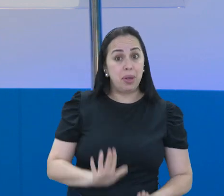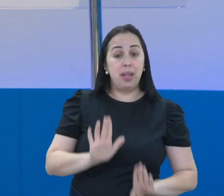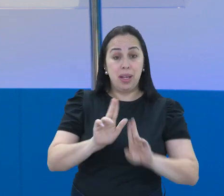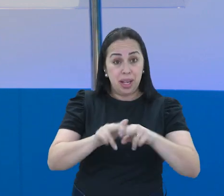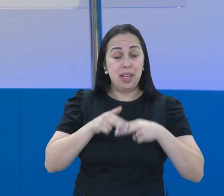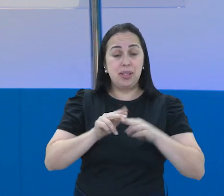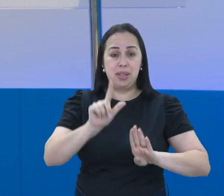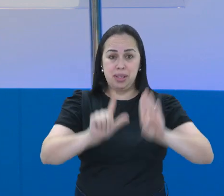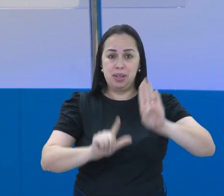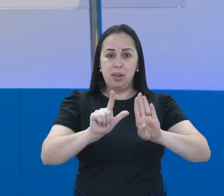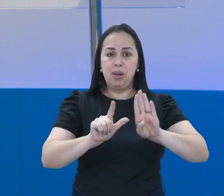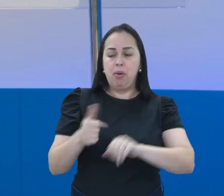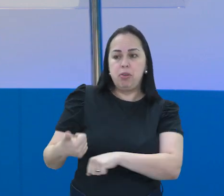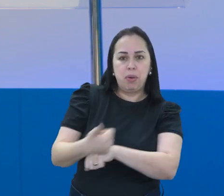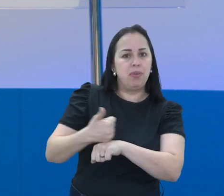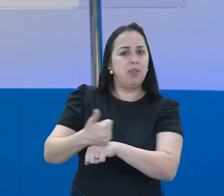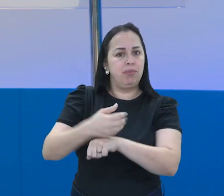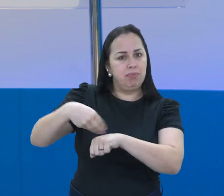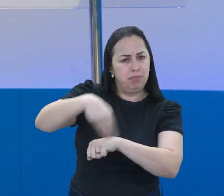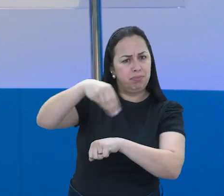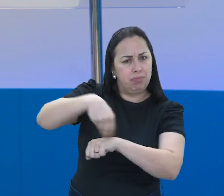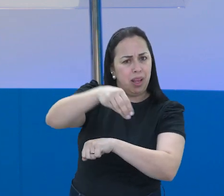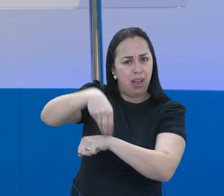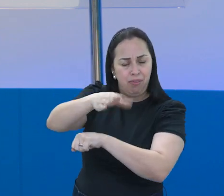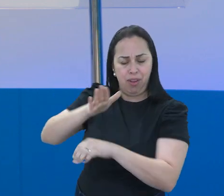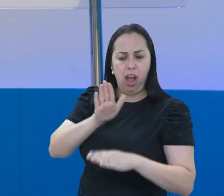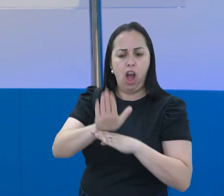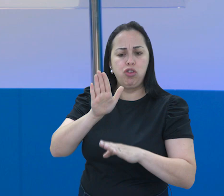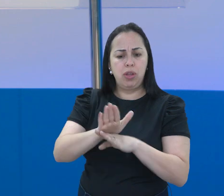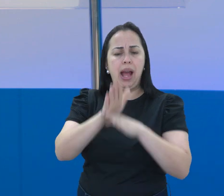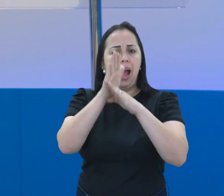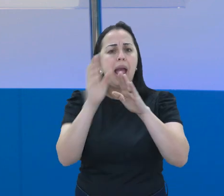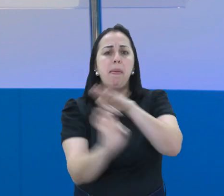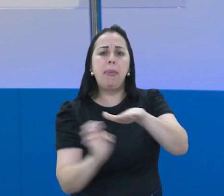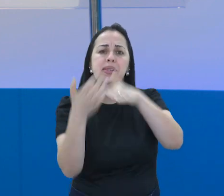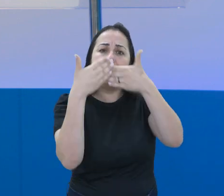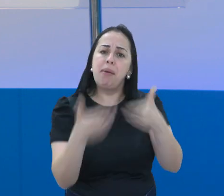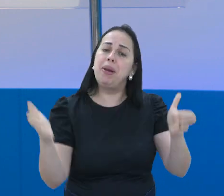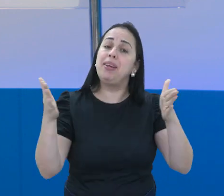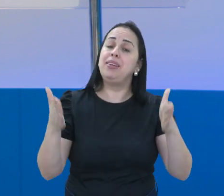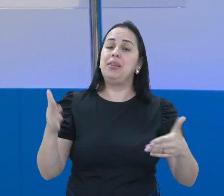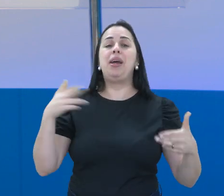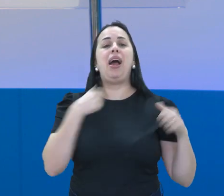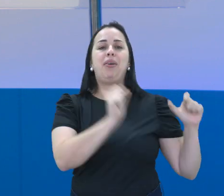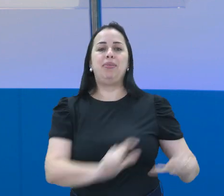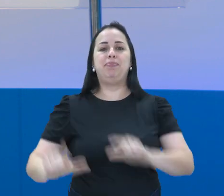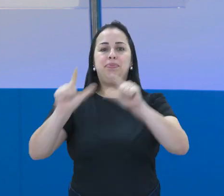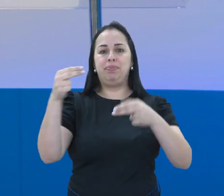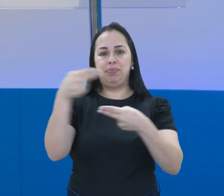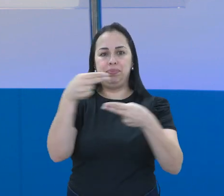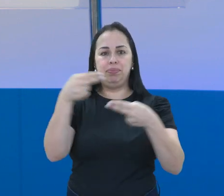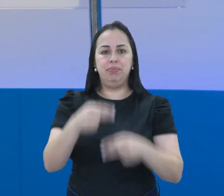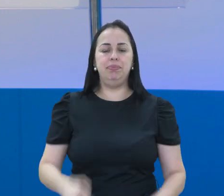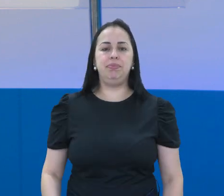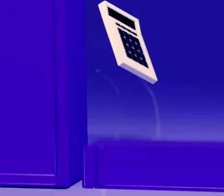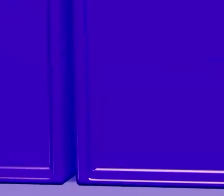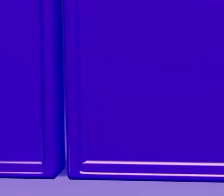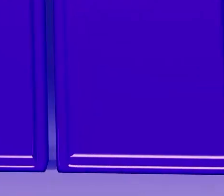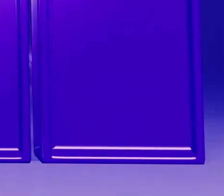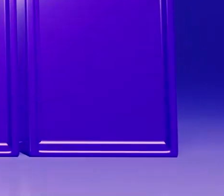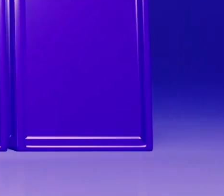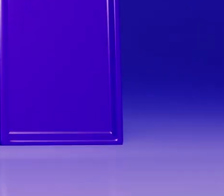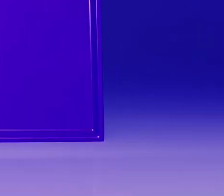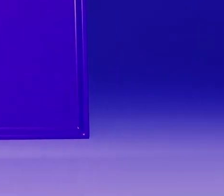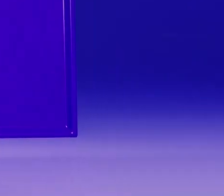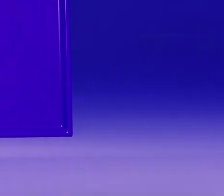Boletim, especialistas sempre trazem dicas que podem ajudar nesse processo. É hora do quadro Empreende Sebrae.